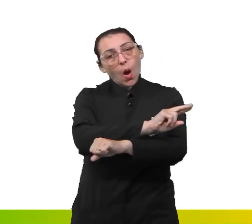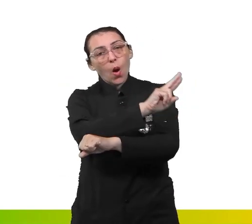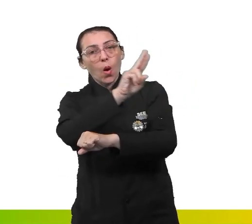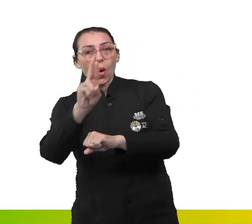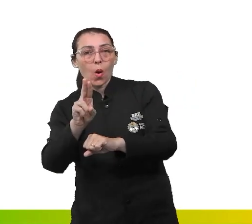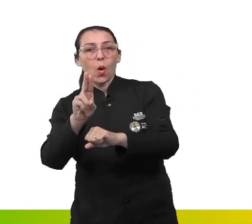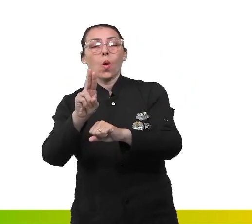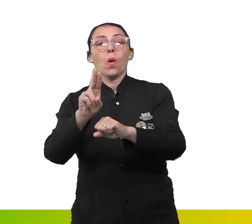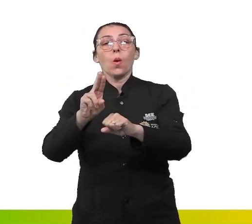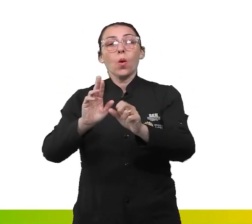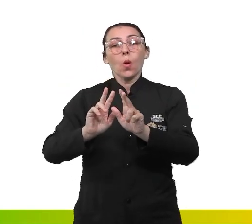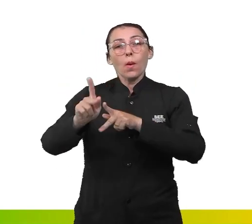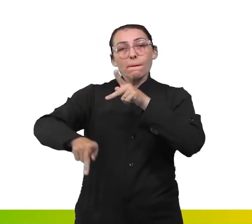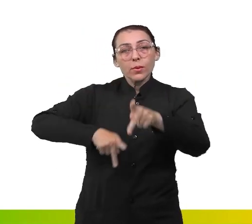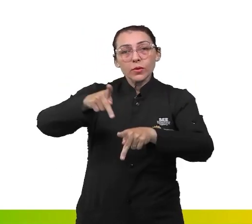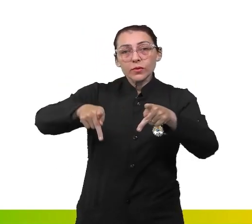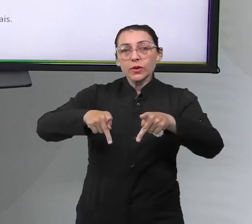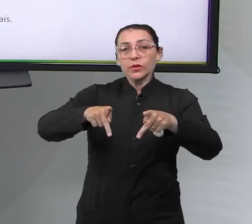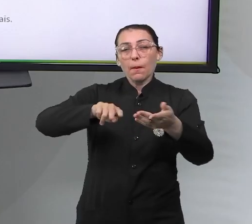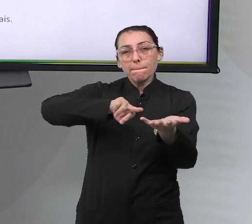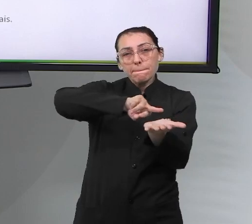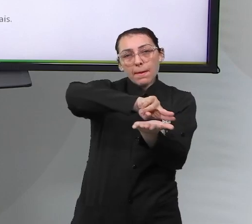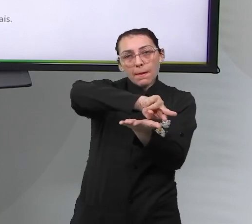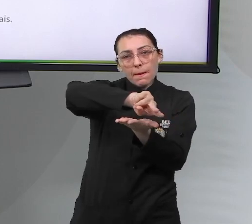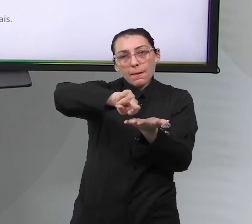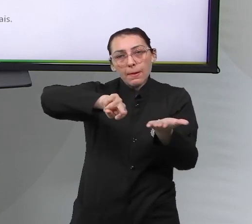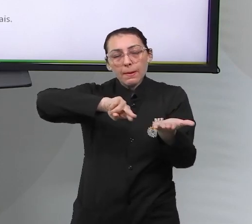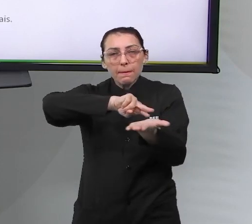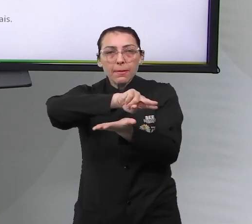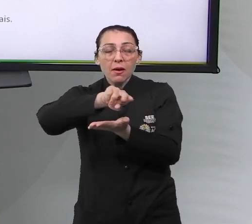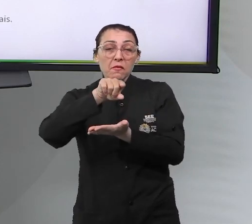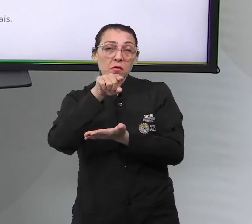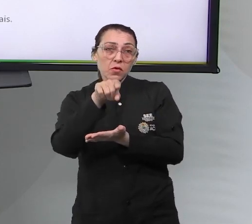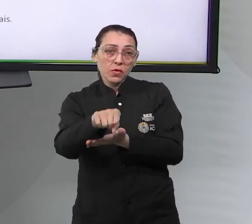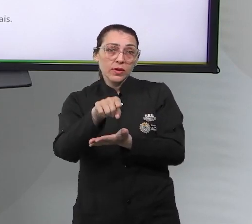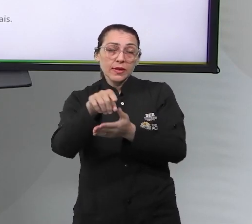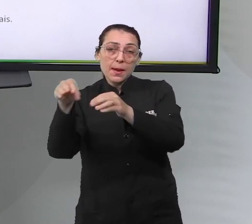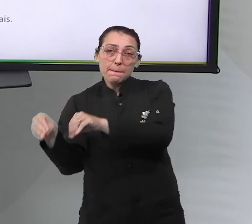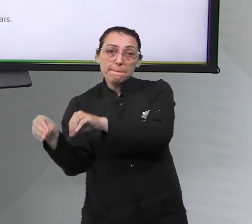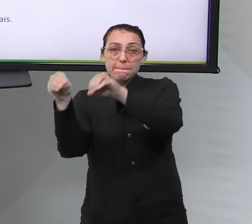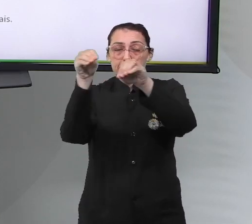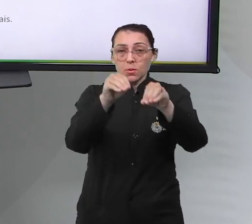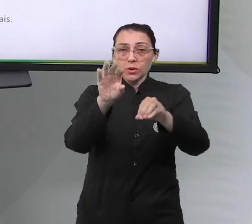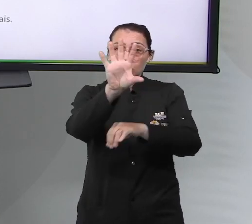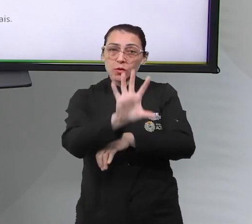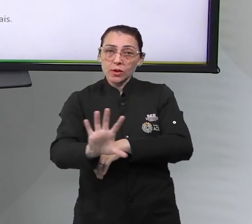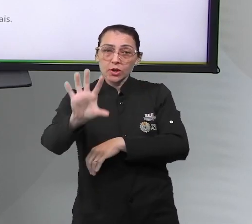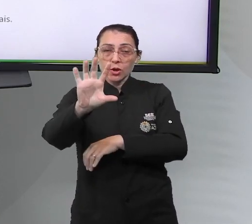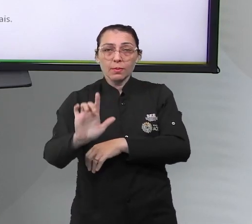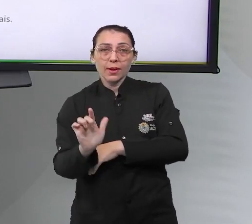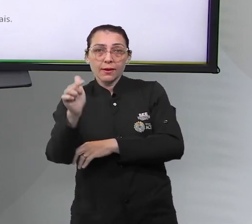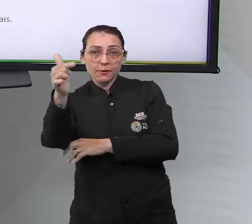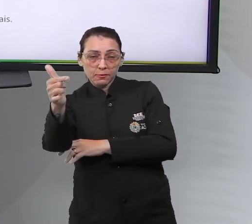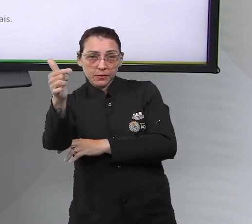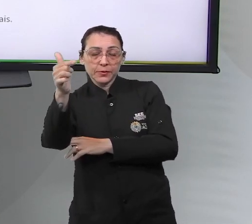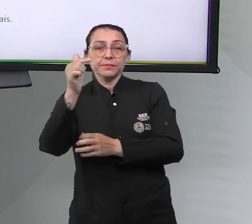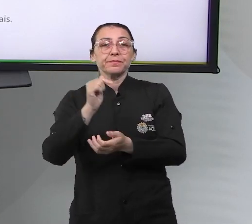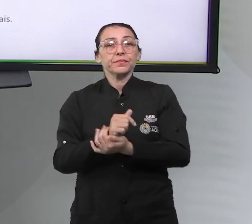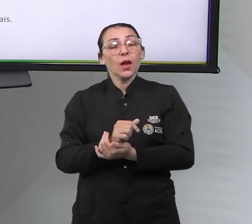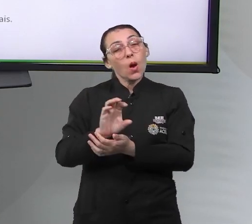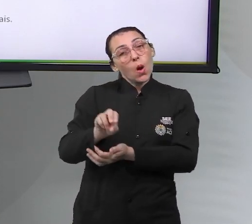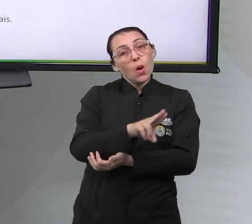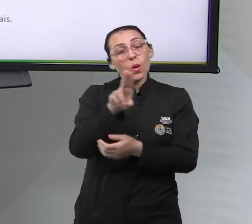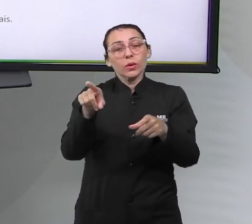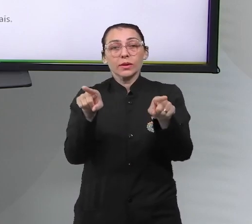mesmo civilizações totalmente diversas. Ou seja, quando você migra de uma região para uma outra região, ou